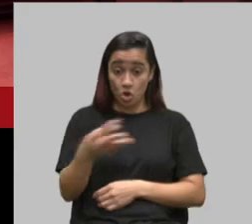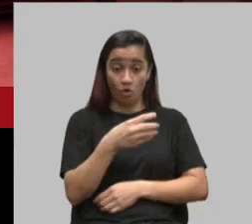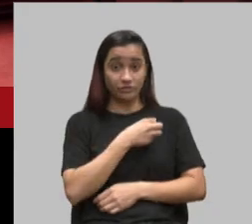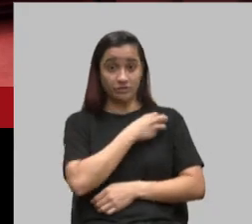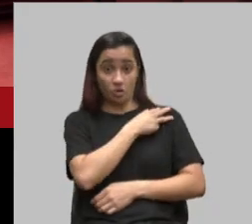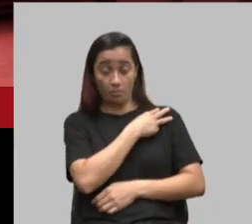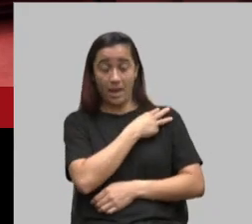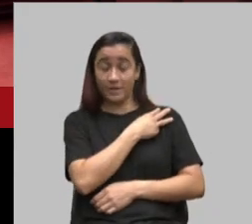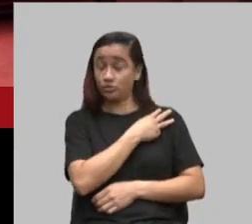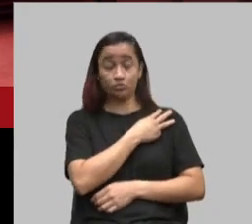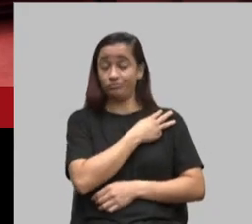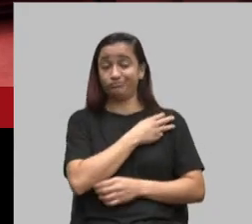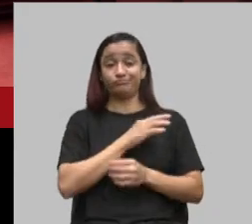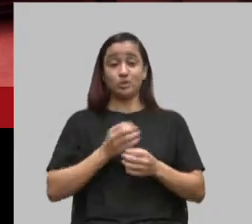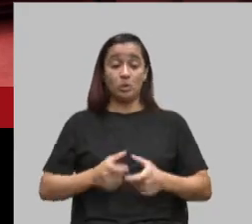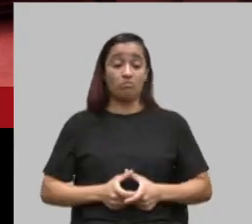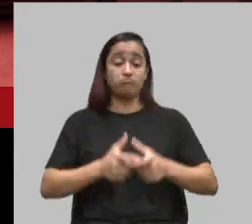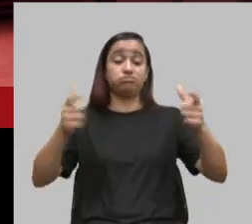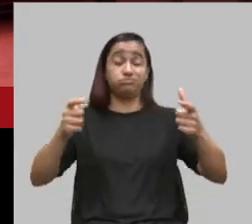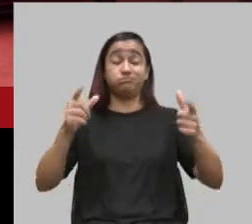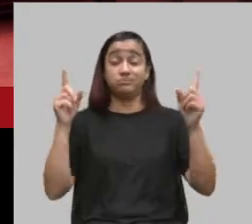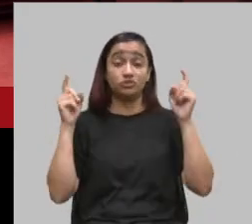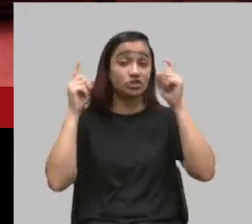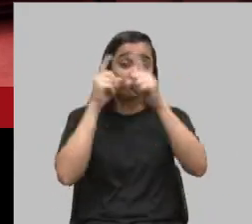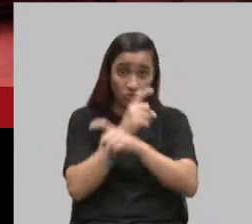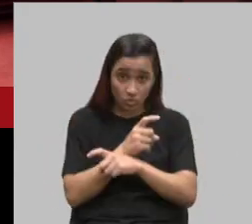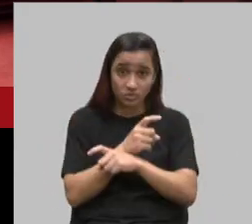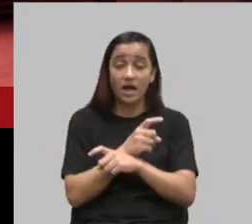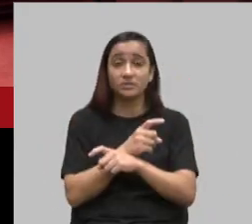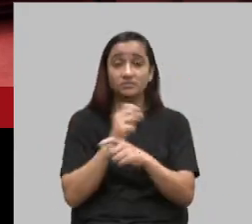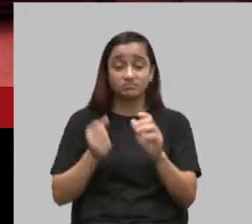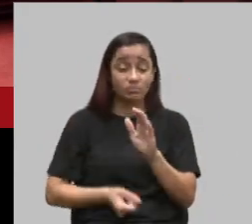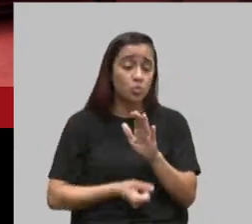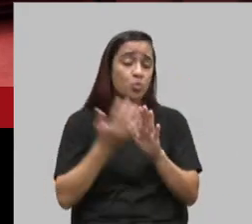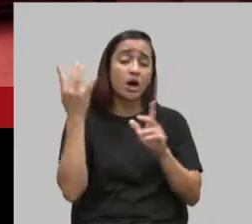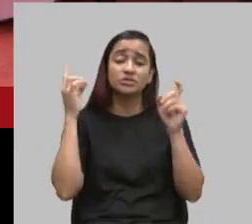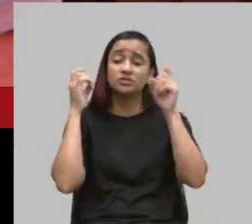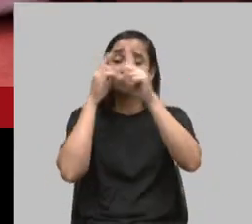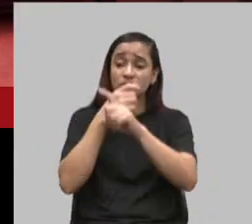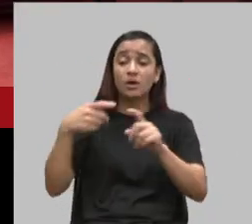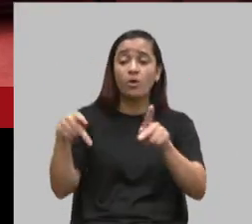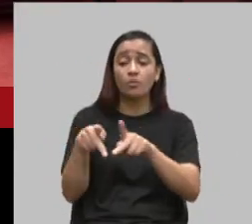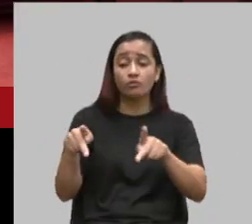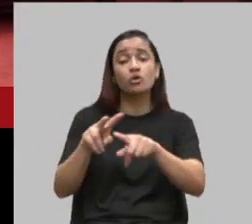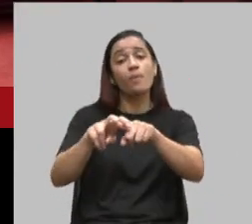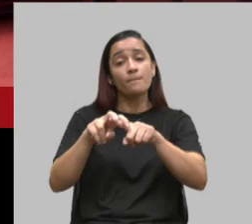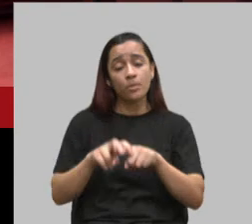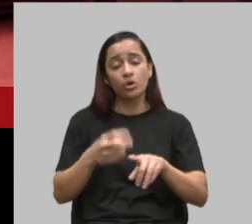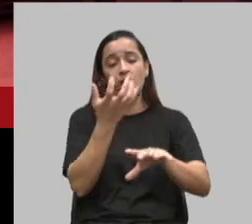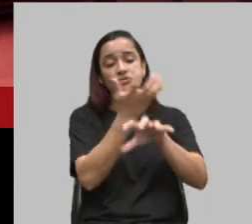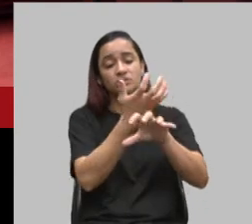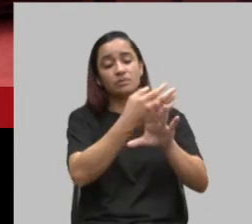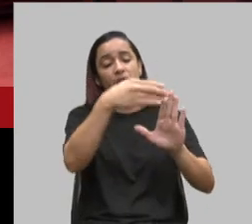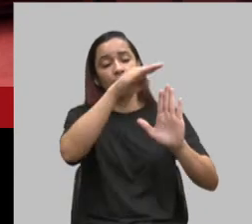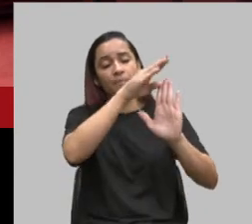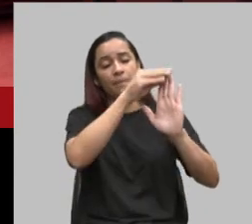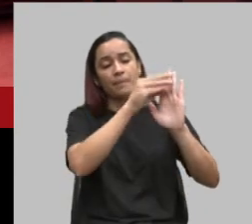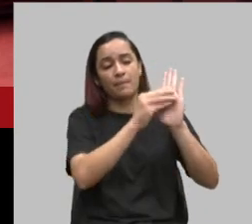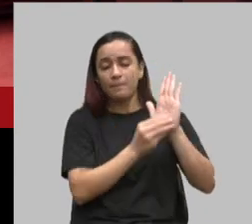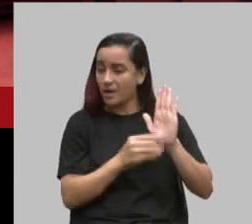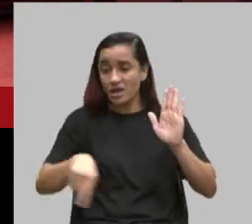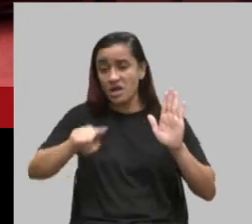novo ensino médio gerou tantas dificuldades com os professores através da grade curricular que muitos não conheciam e